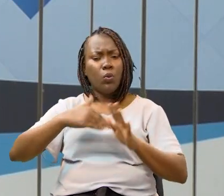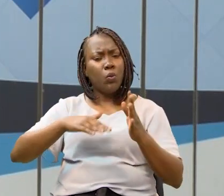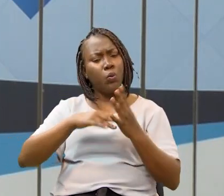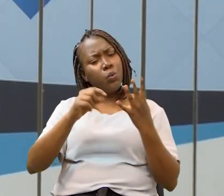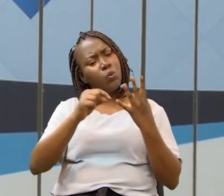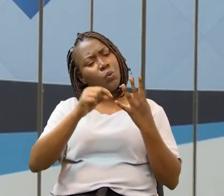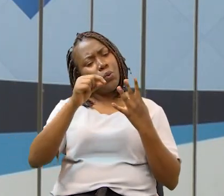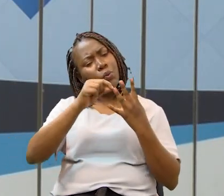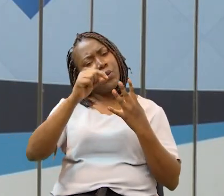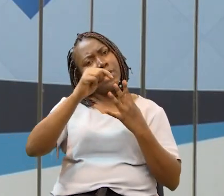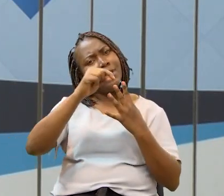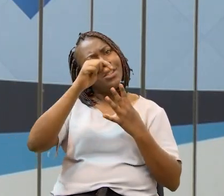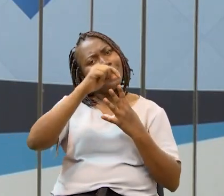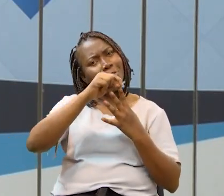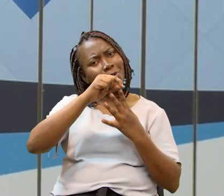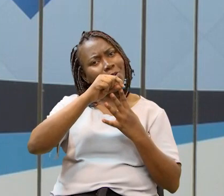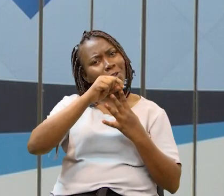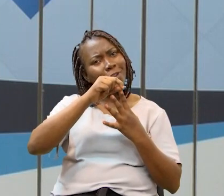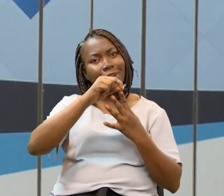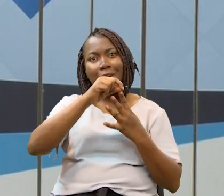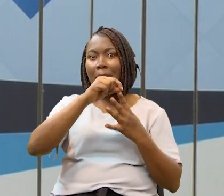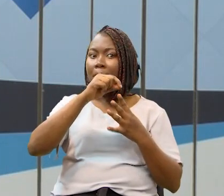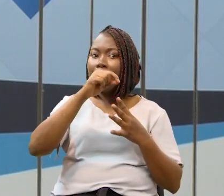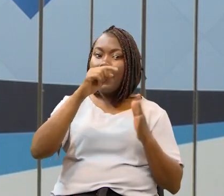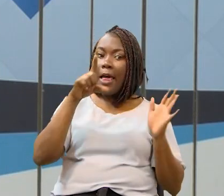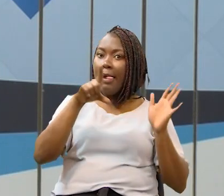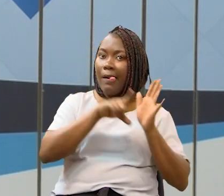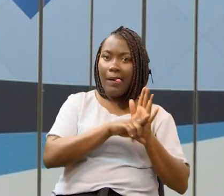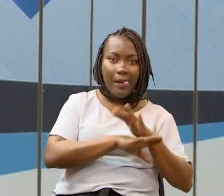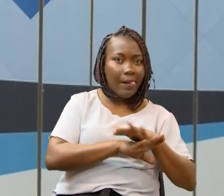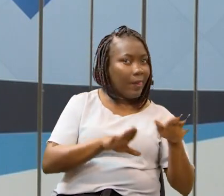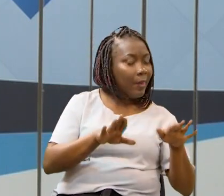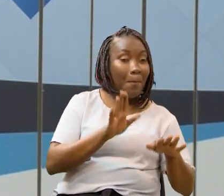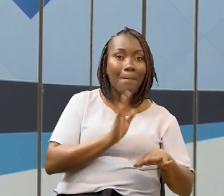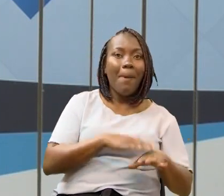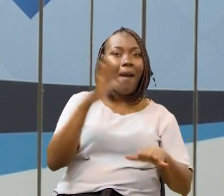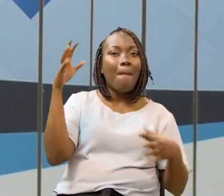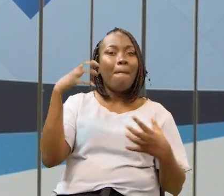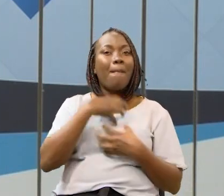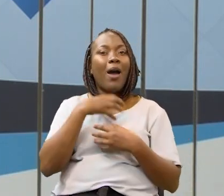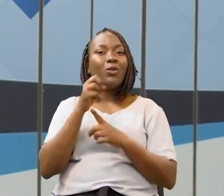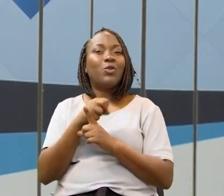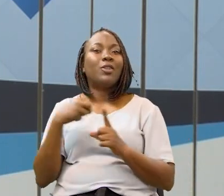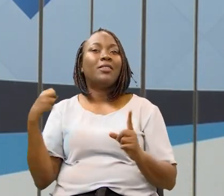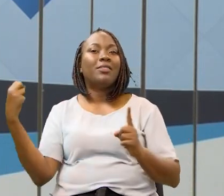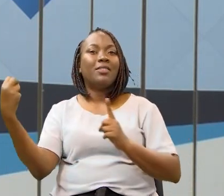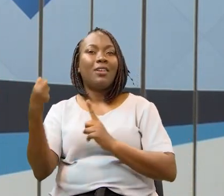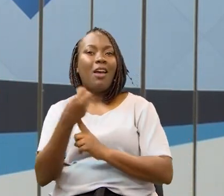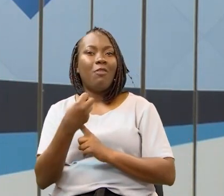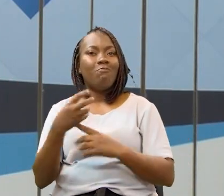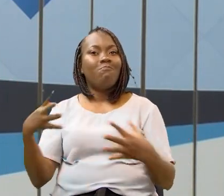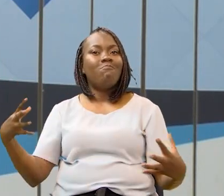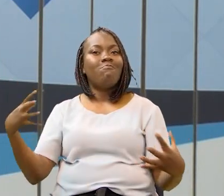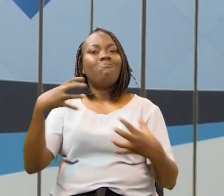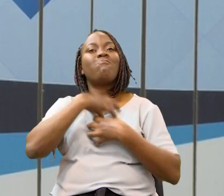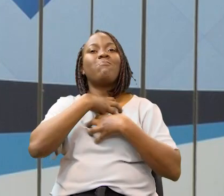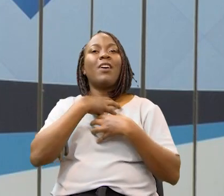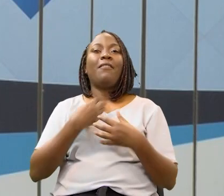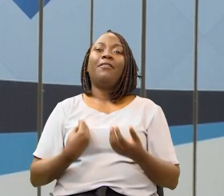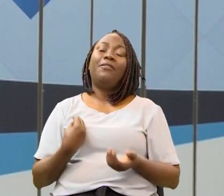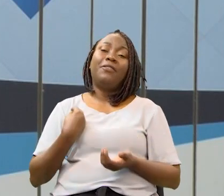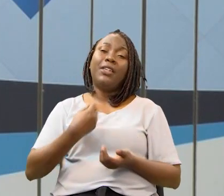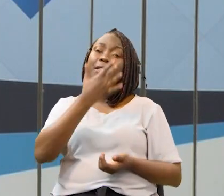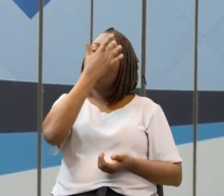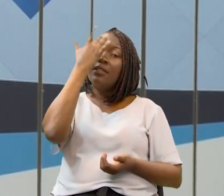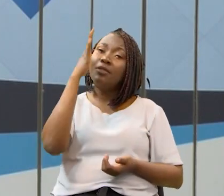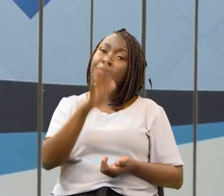Então, tudo isso, para além de uma lei, né, traz impacto social, traz impacto, de fato, na